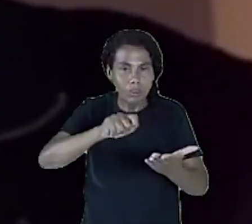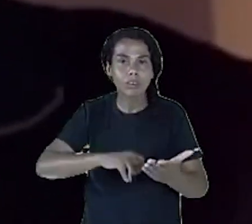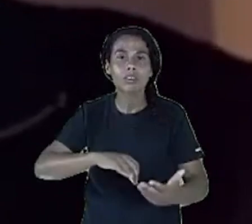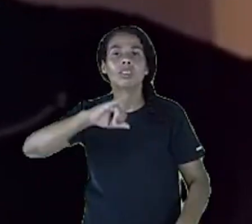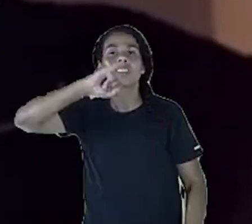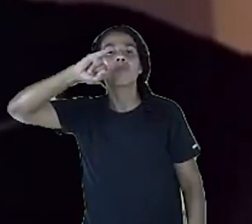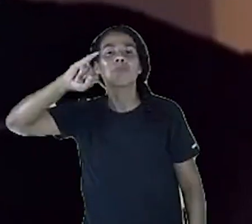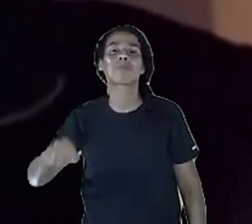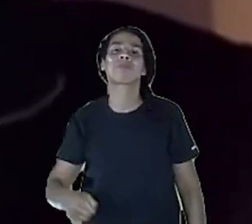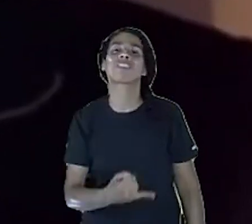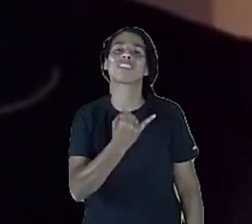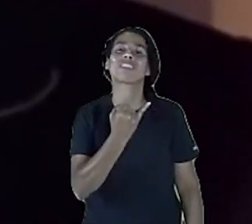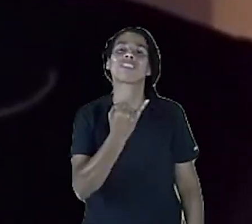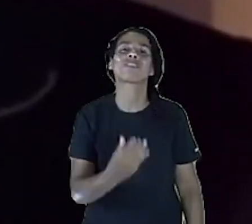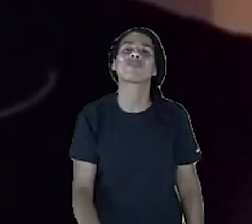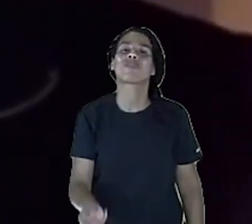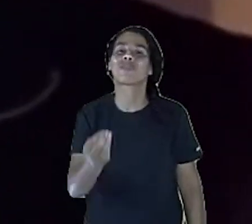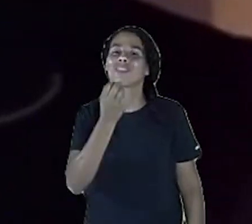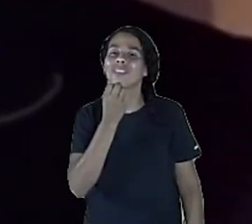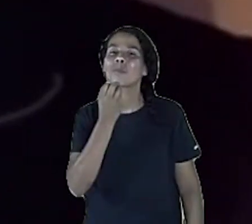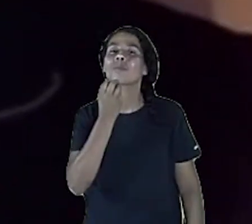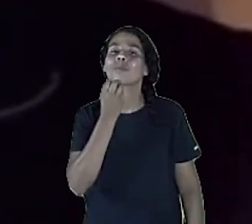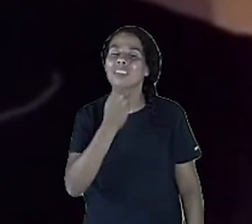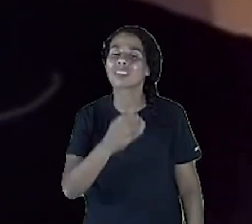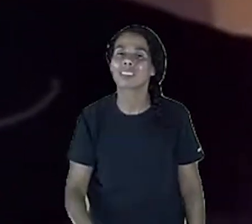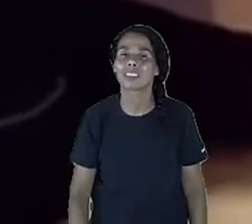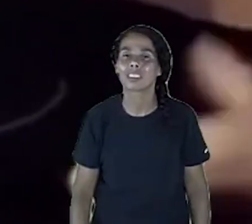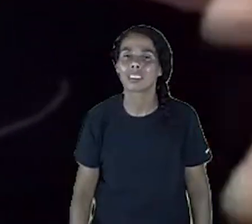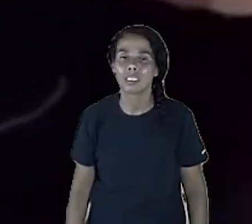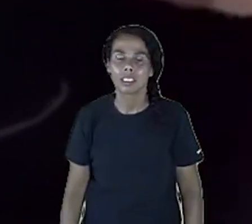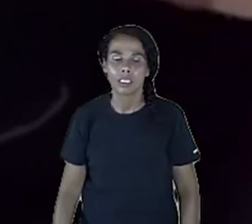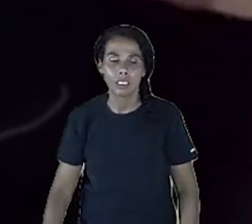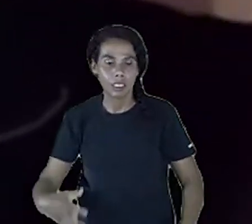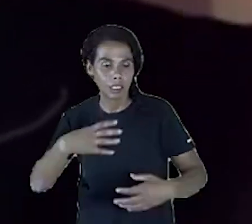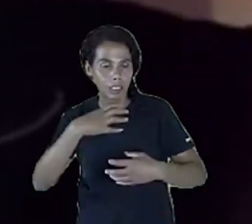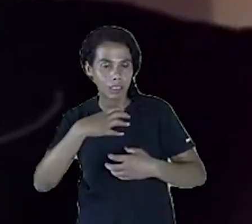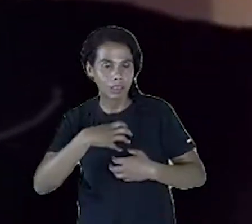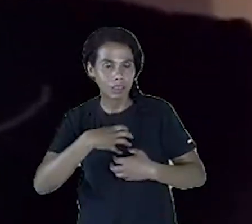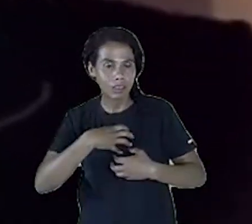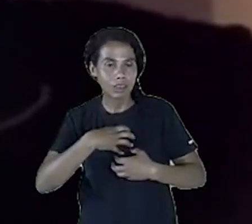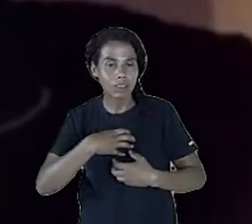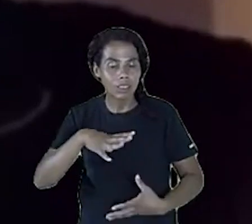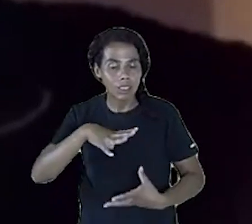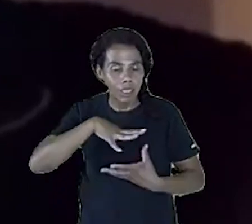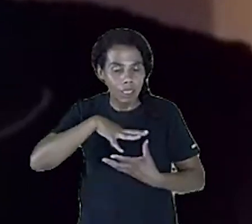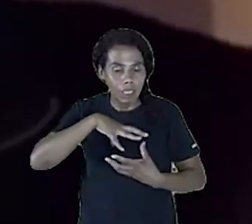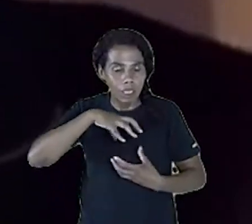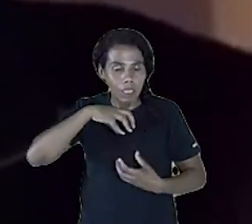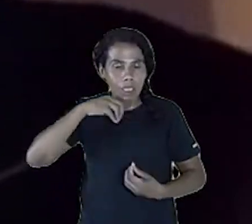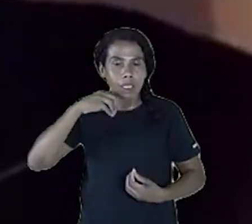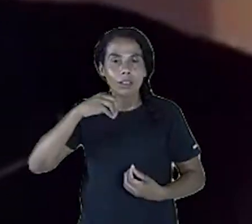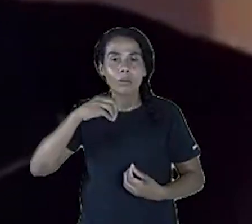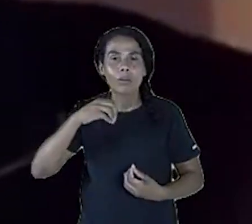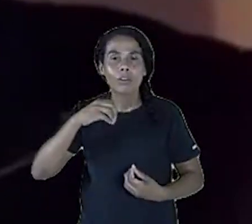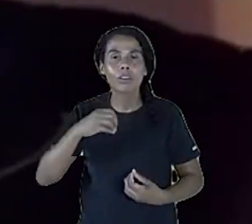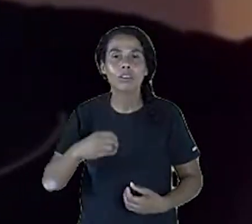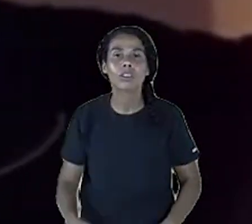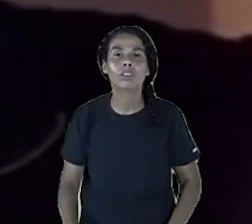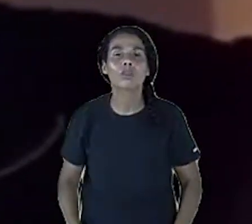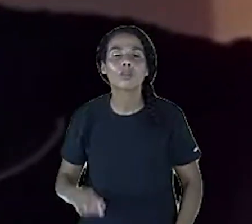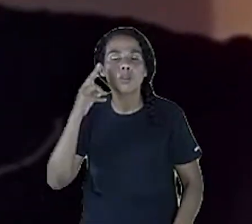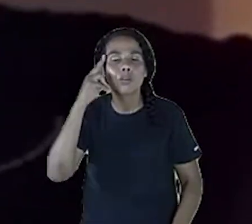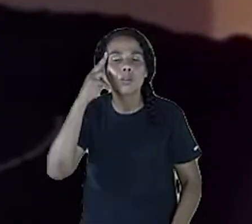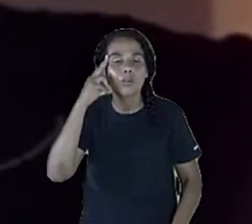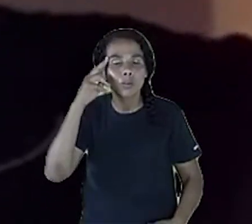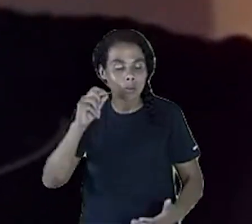aquele ímpeto natural da alma se transportar para aquela coisa que eu falo no luar,